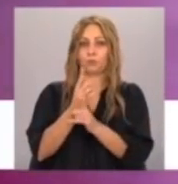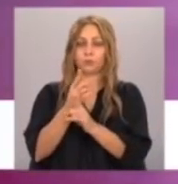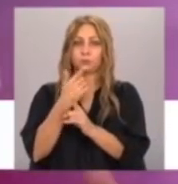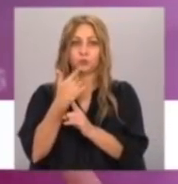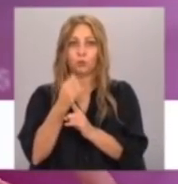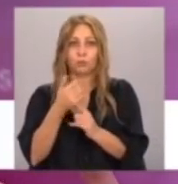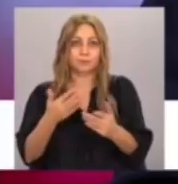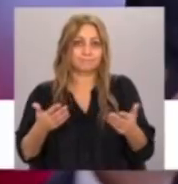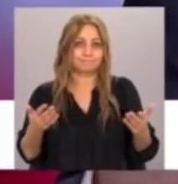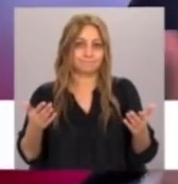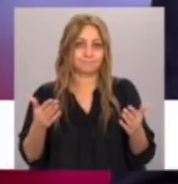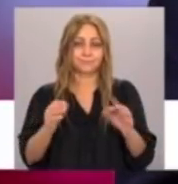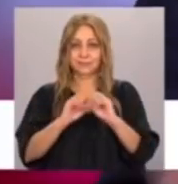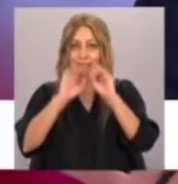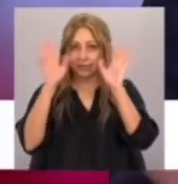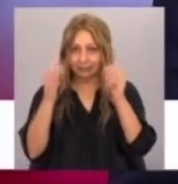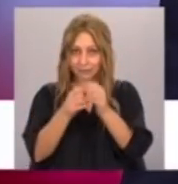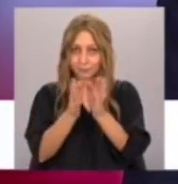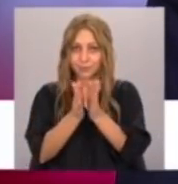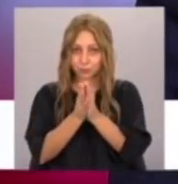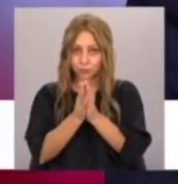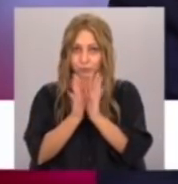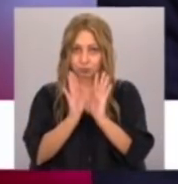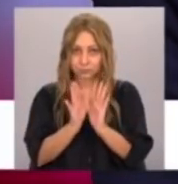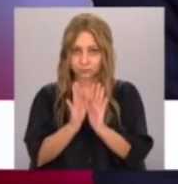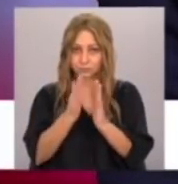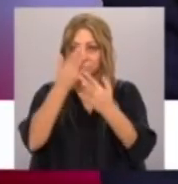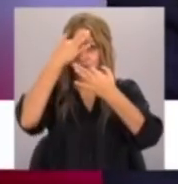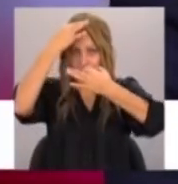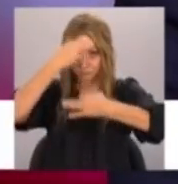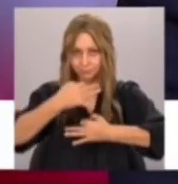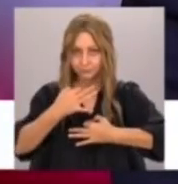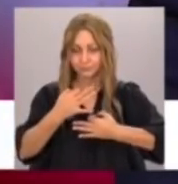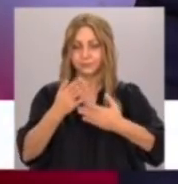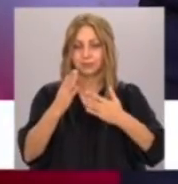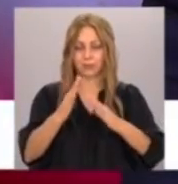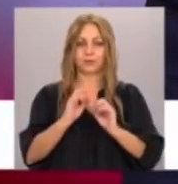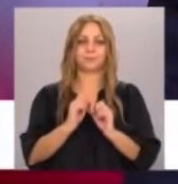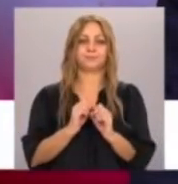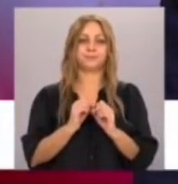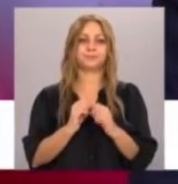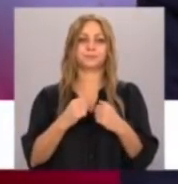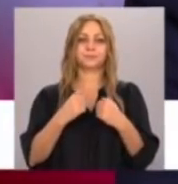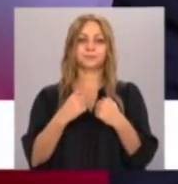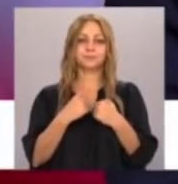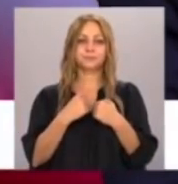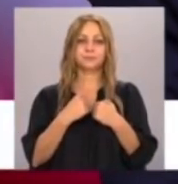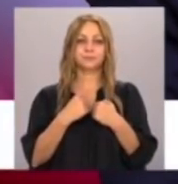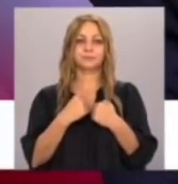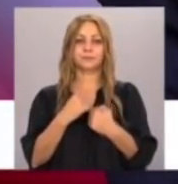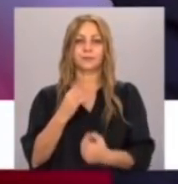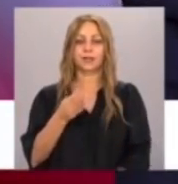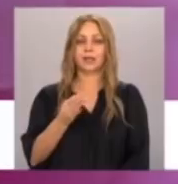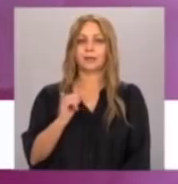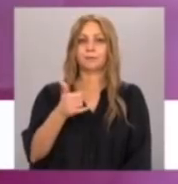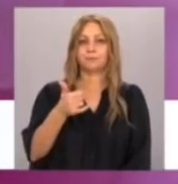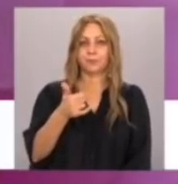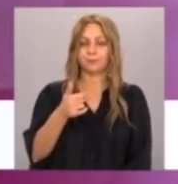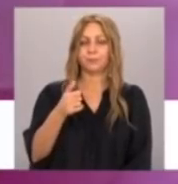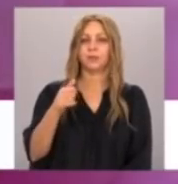coisa mas é evidente para todos ser amor de Deus que temos de ser honesto agora o crescimento que nós por cento do PIB nominal